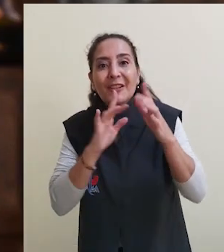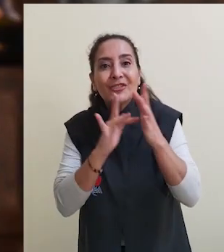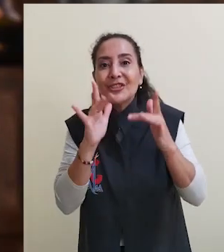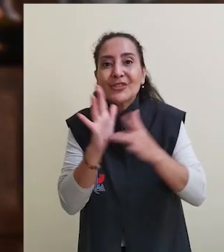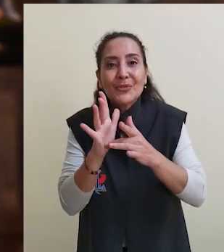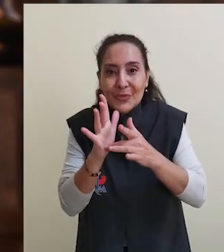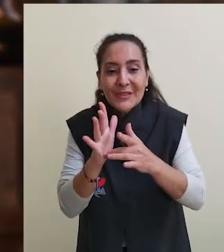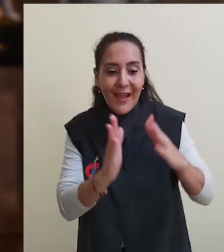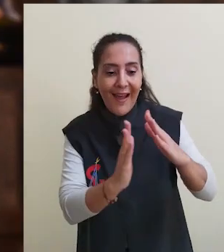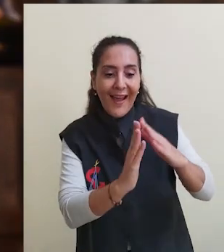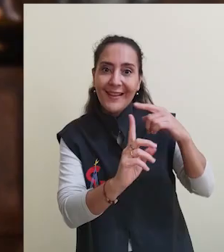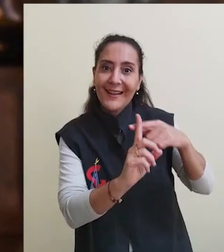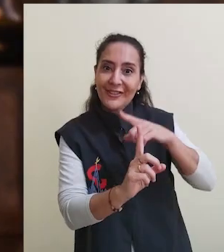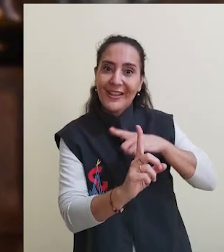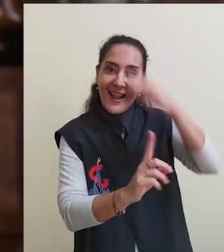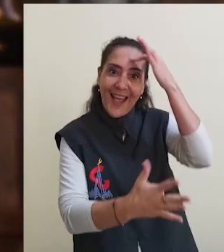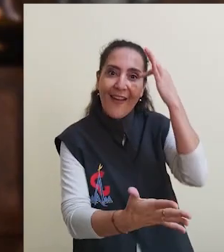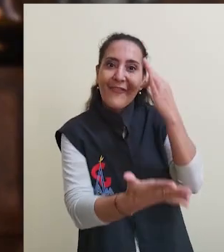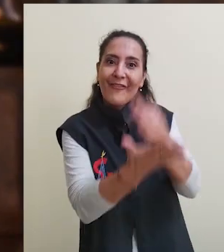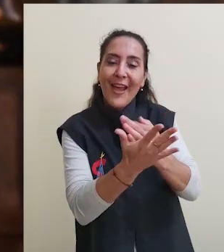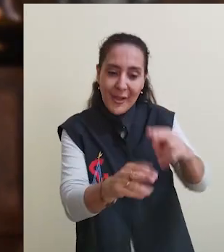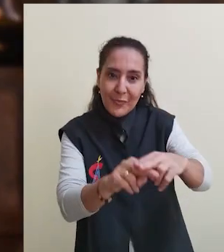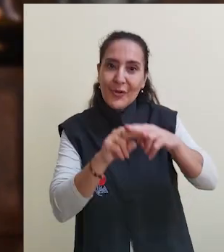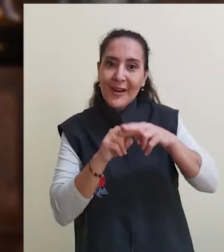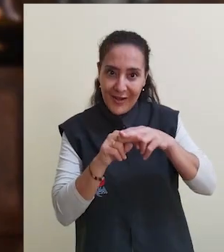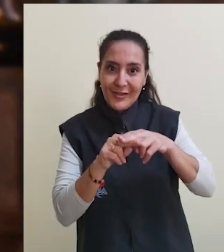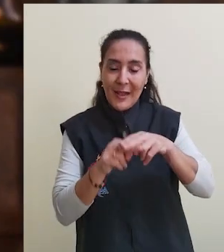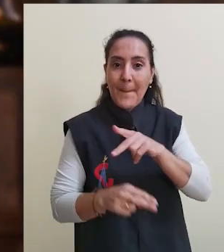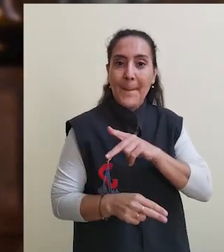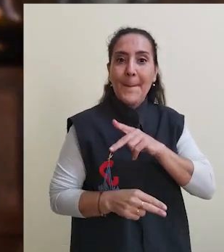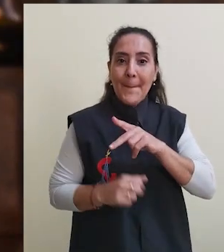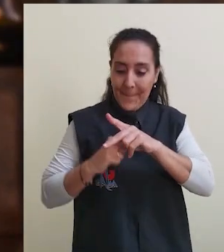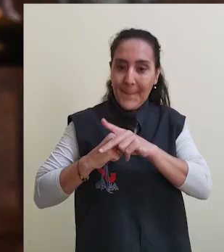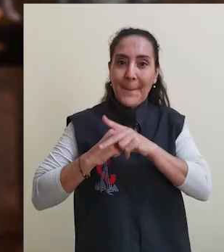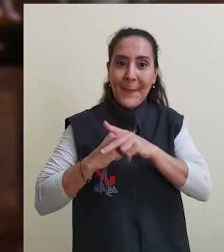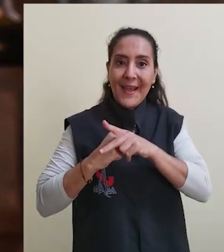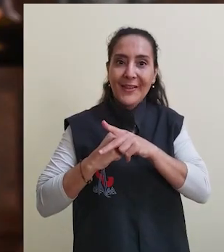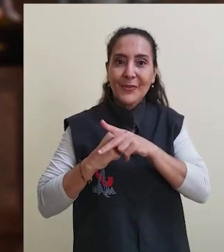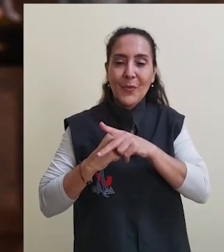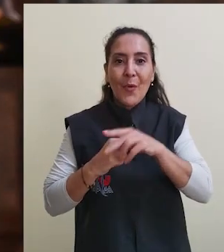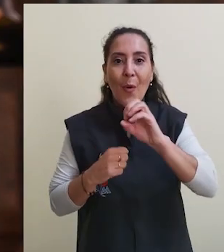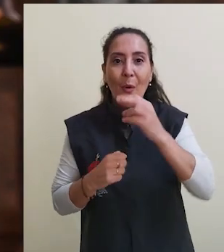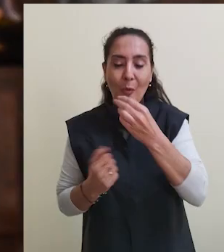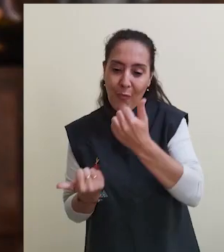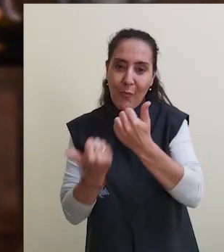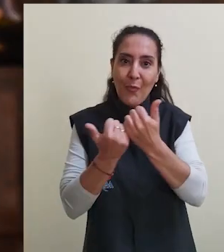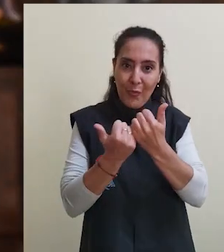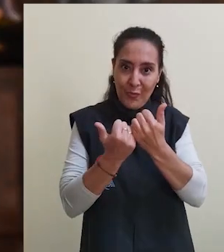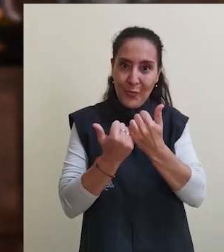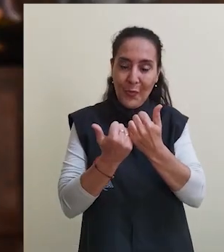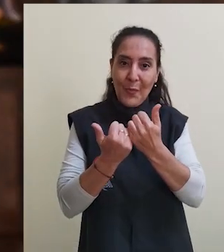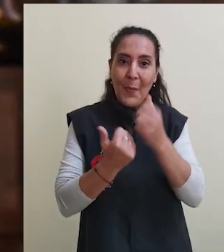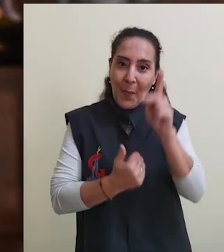de Jesus. A igreja não erra quando ensina a fé na pessoa de Pedro, quando a igreja se pronuncia oficialmente, quando ela usa